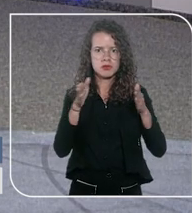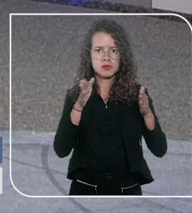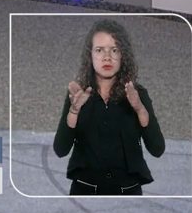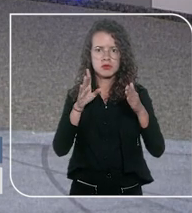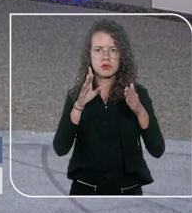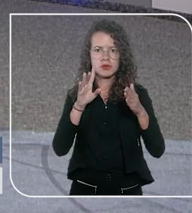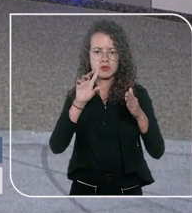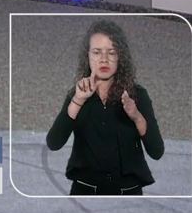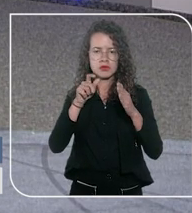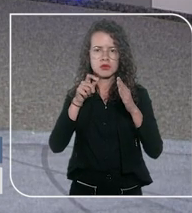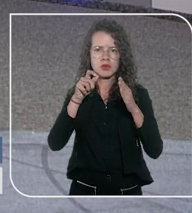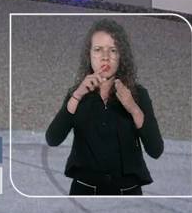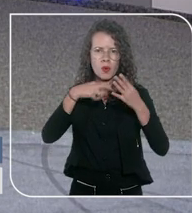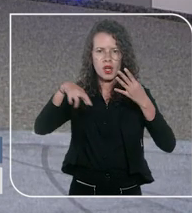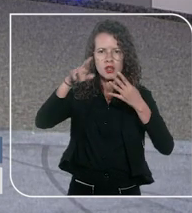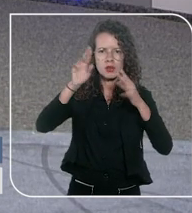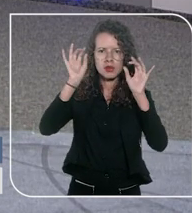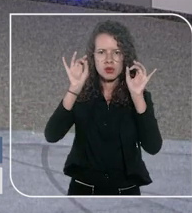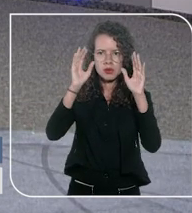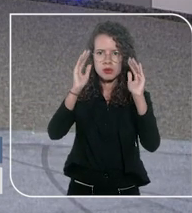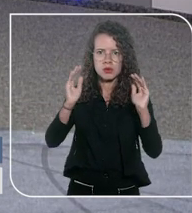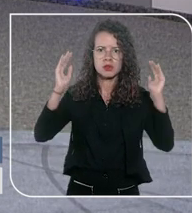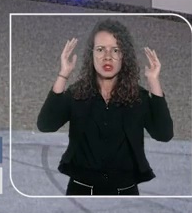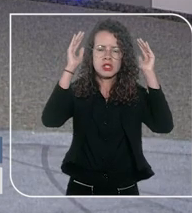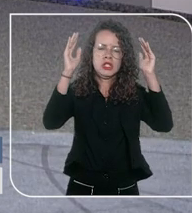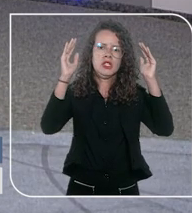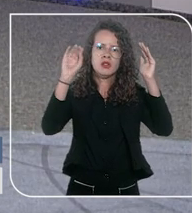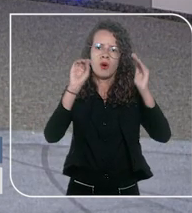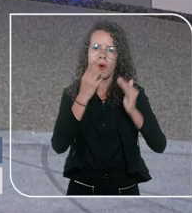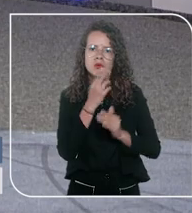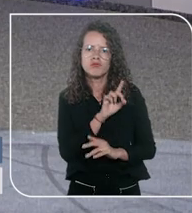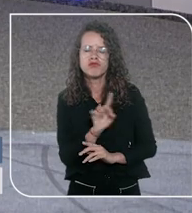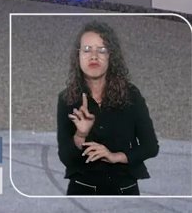do recurso extraordinário ou não?